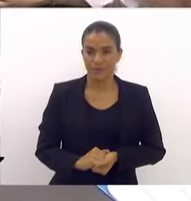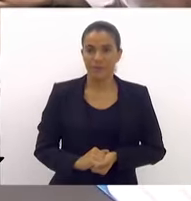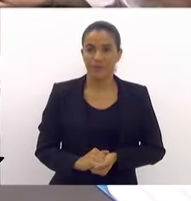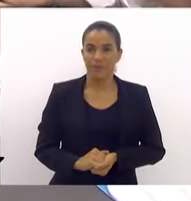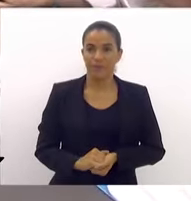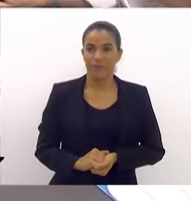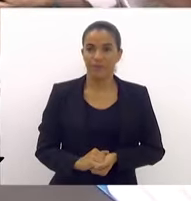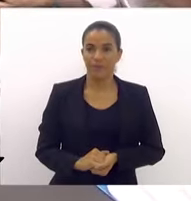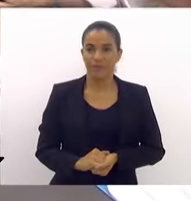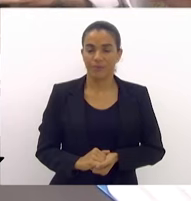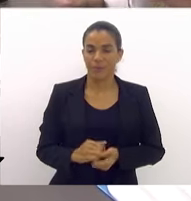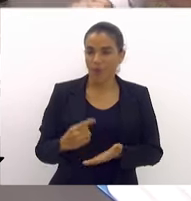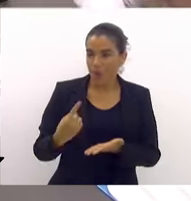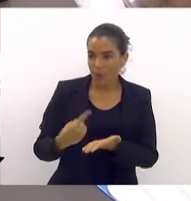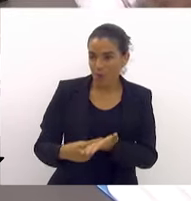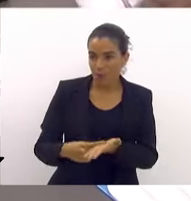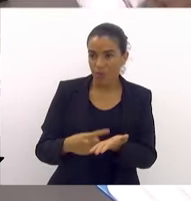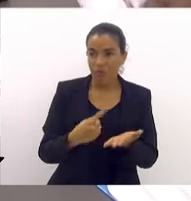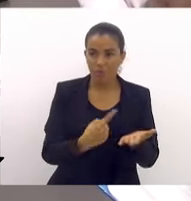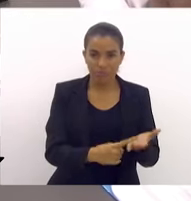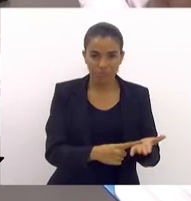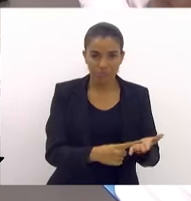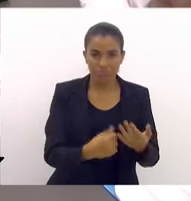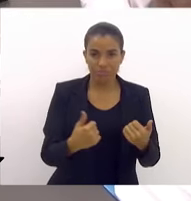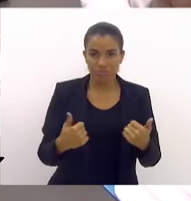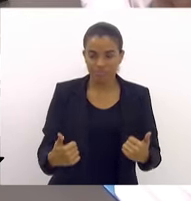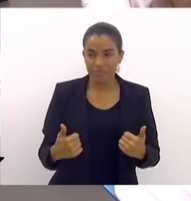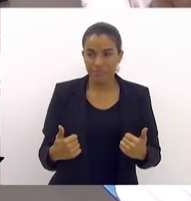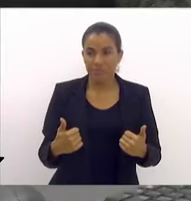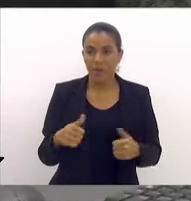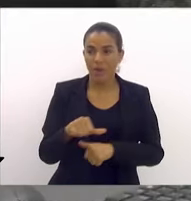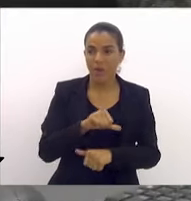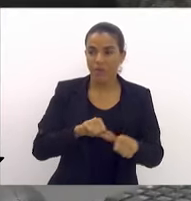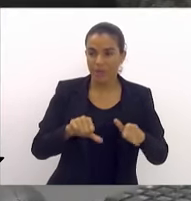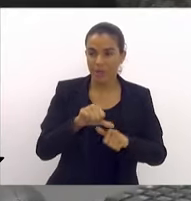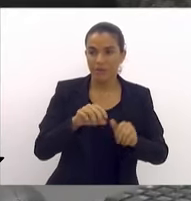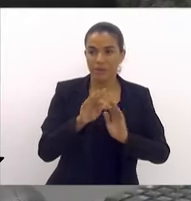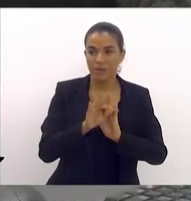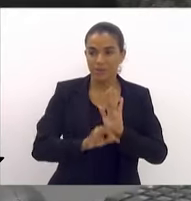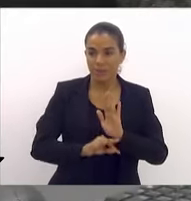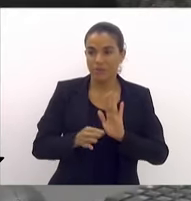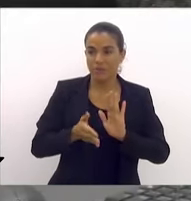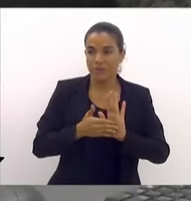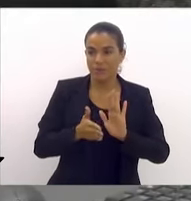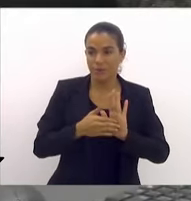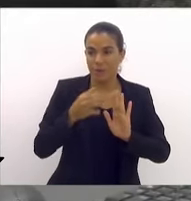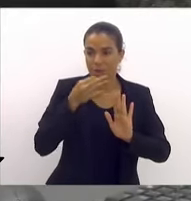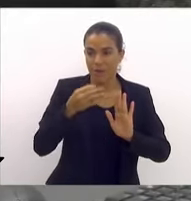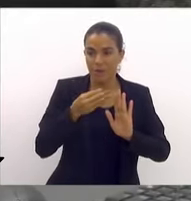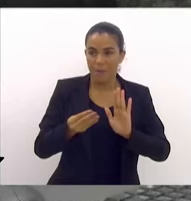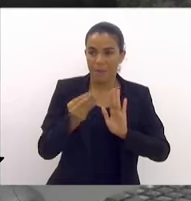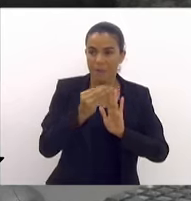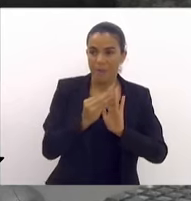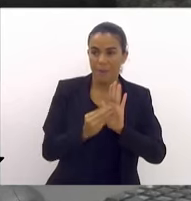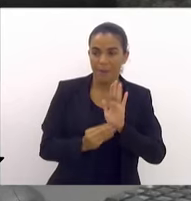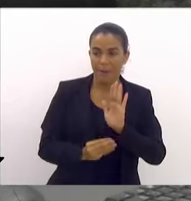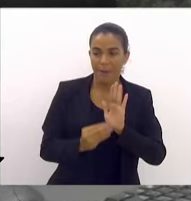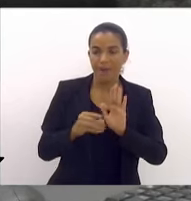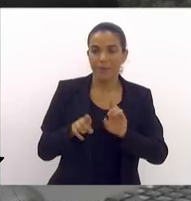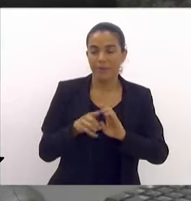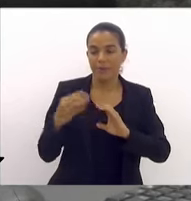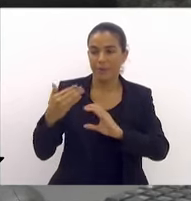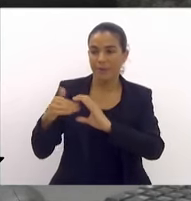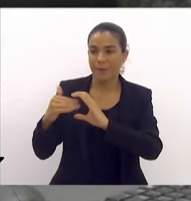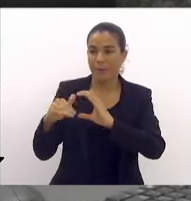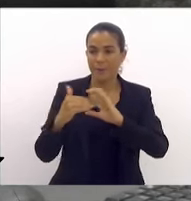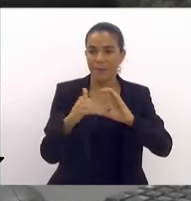Então, combinado assim, né, fazer a alteração do texto com as proposições aqui. Envio para